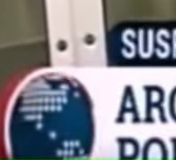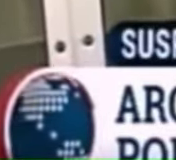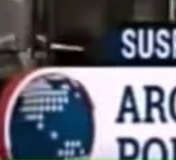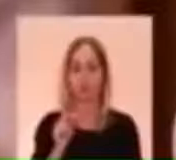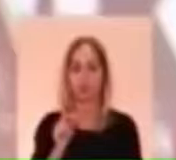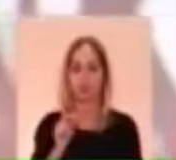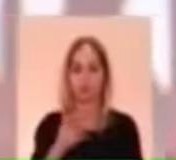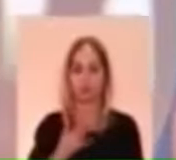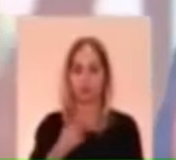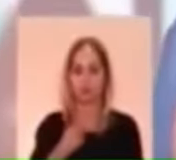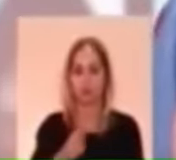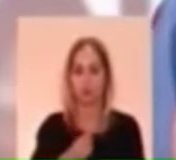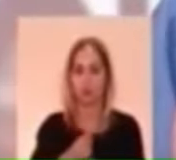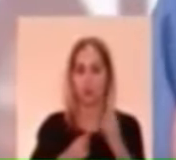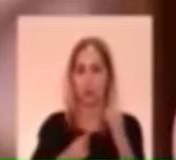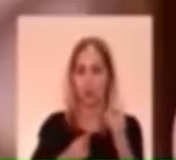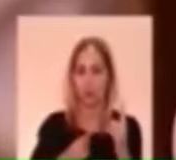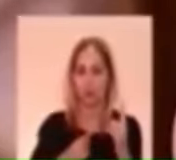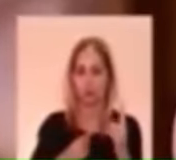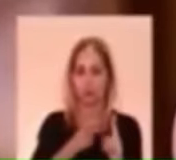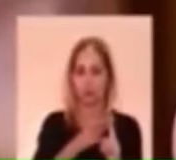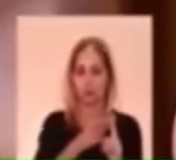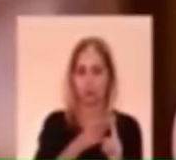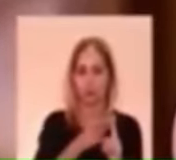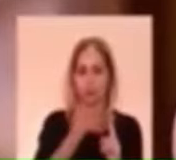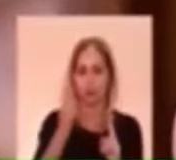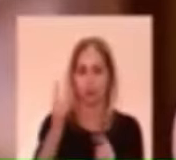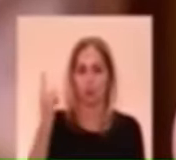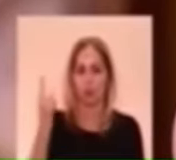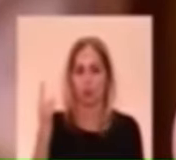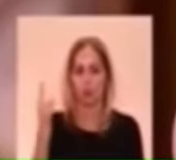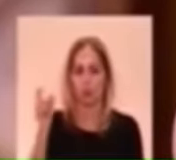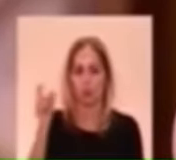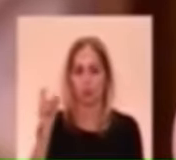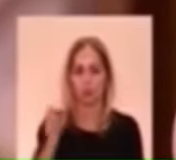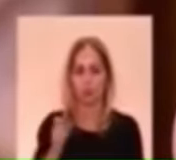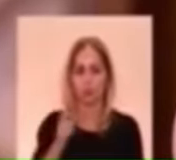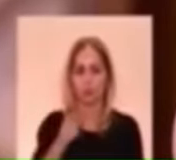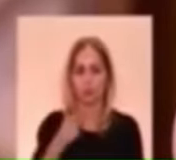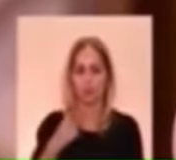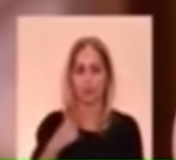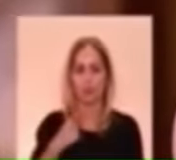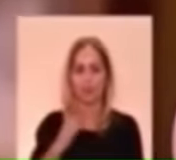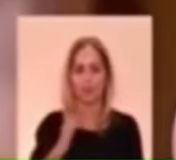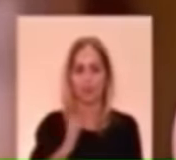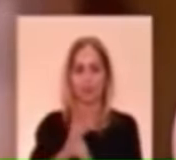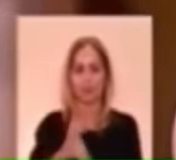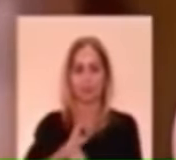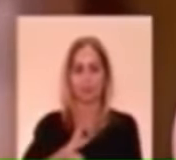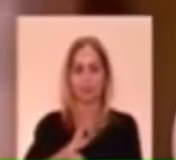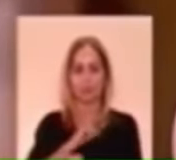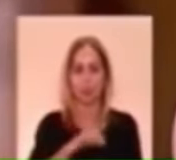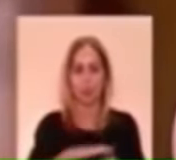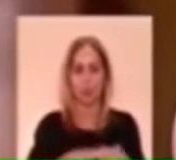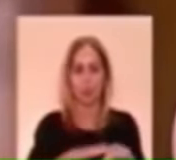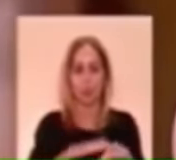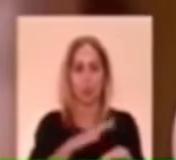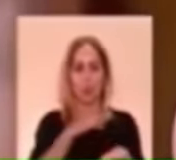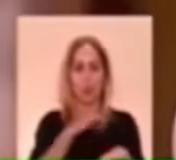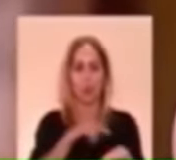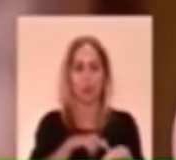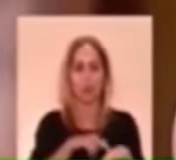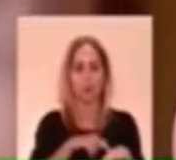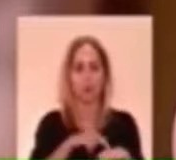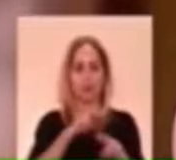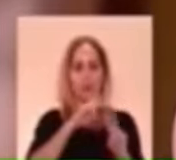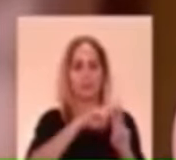bom eu conheço mal guantanamo naturalmente mas efetivamente é algo que nos deixa muito incomodados até